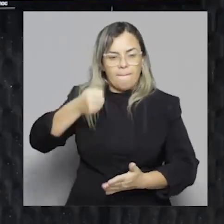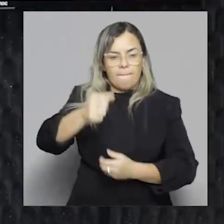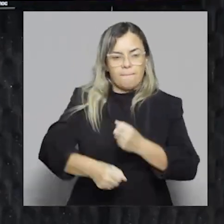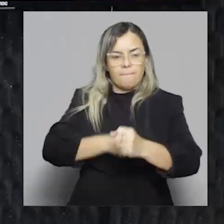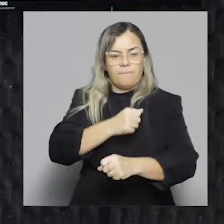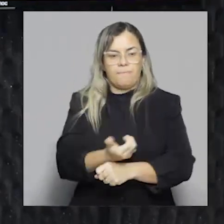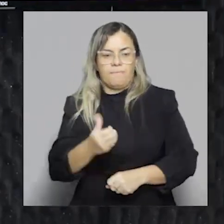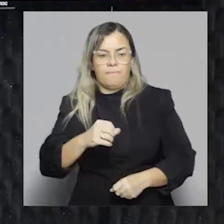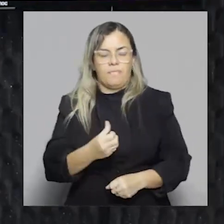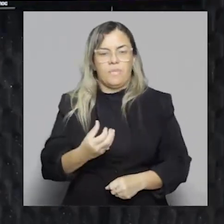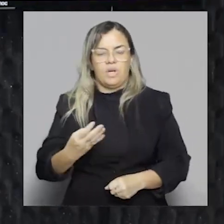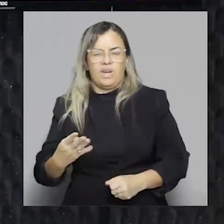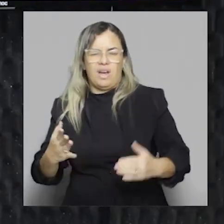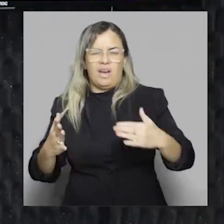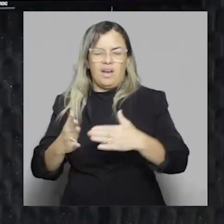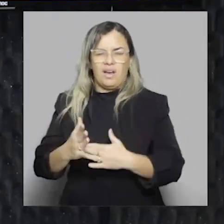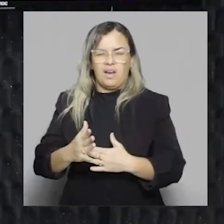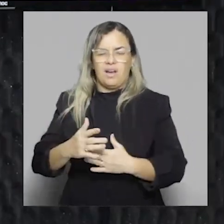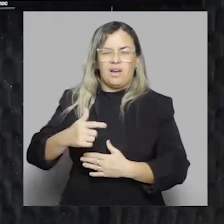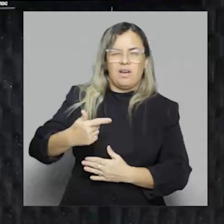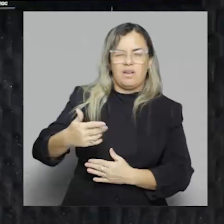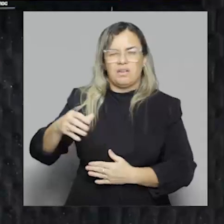meados de 1979,